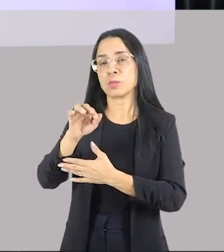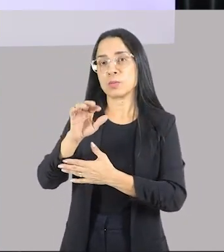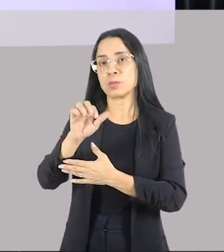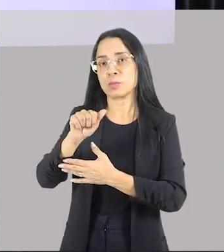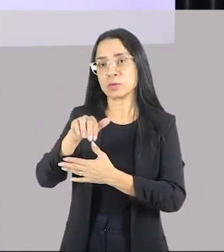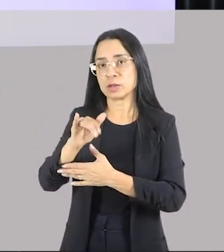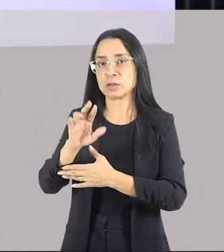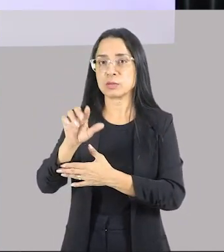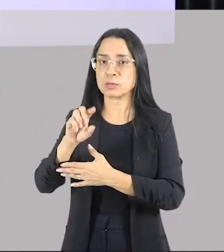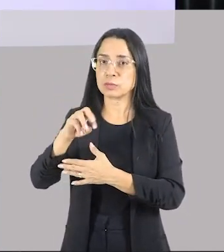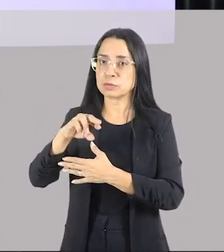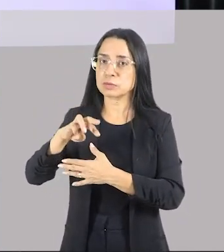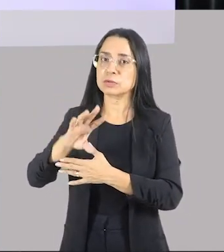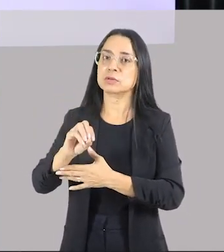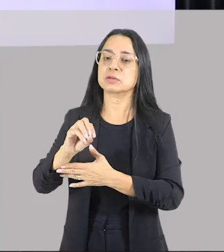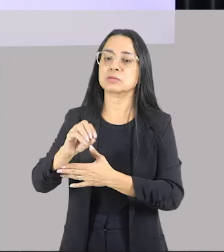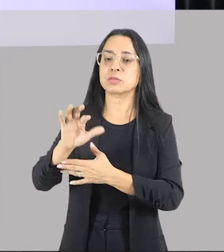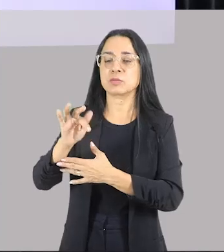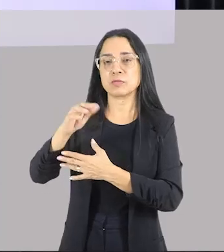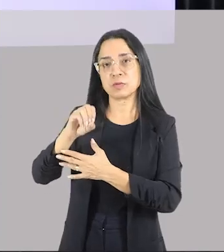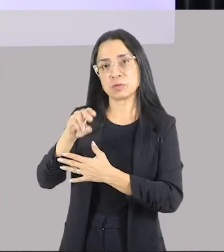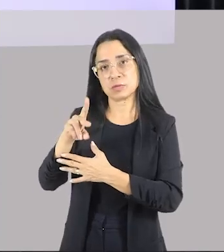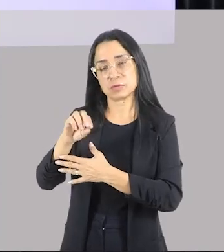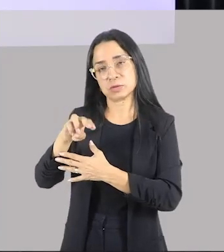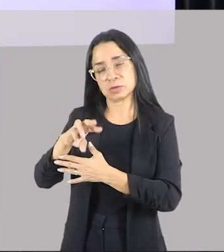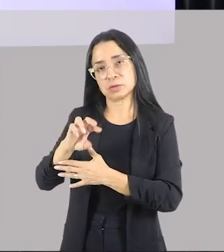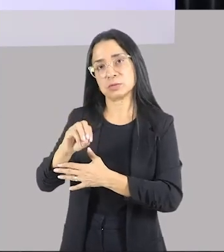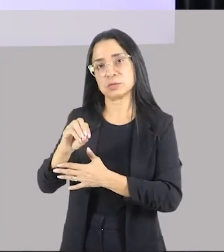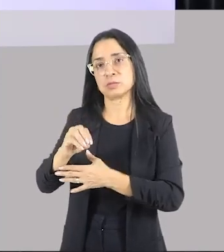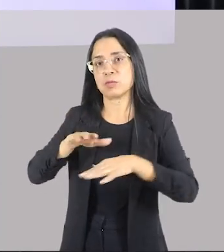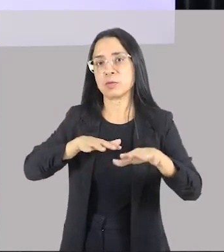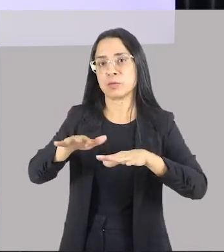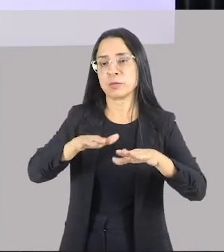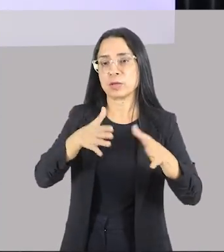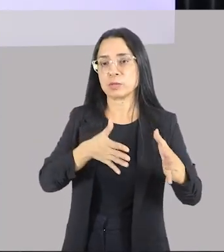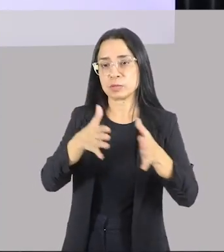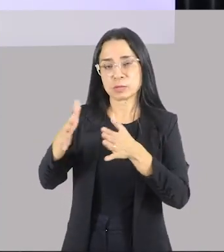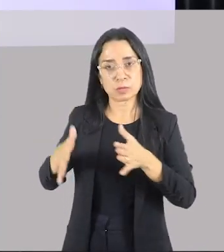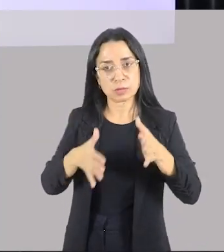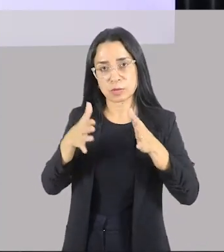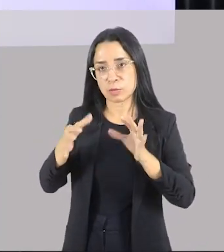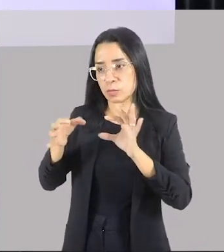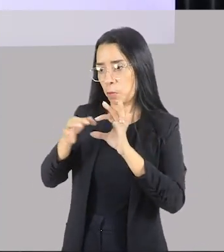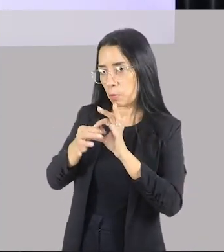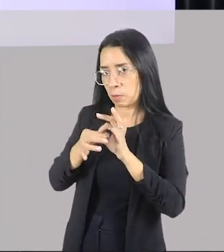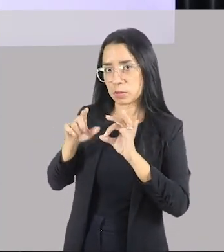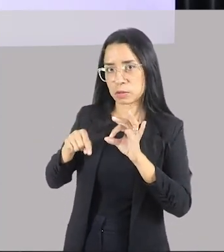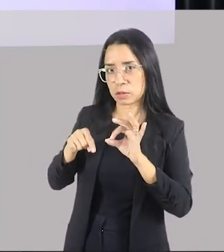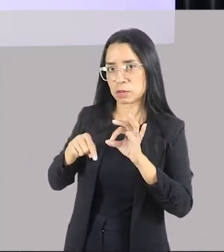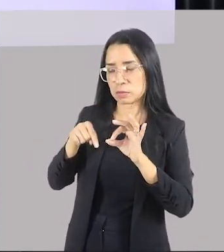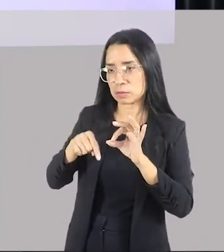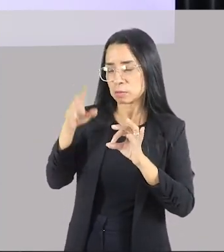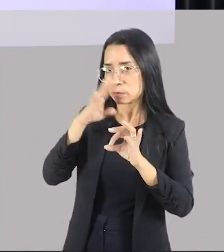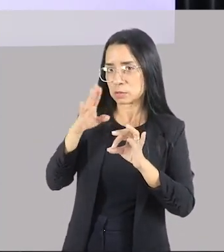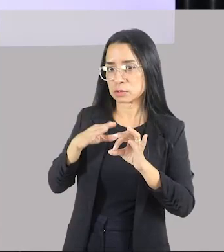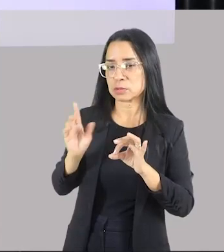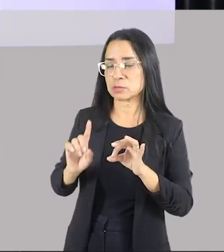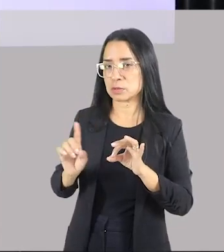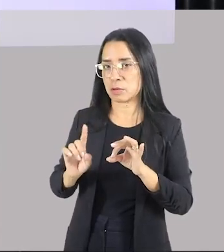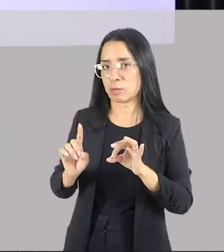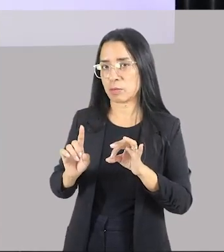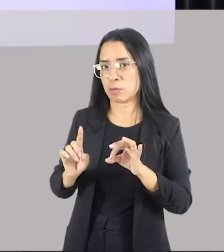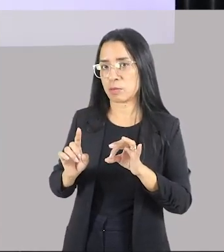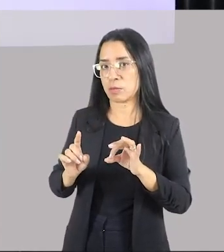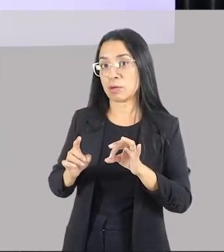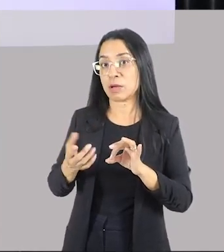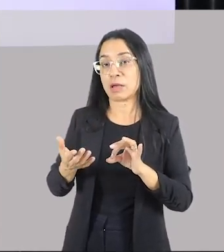movimento de produção, não é diretamente ligado a esse corporativismo sindical no Brasil, até porque nem existia sindicato nesse tempo no Brasil. Tá? Isso vai acontecer um pouco